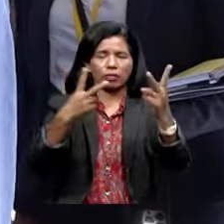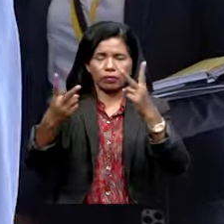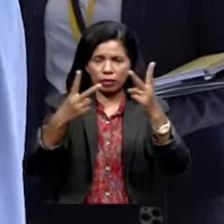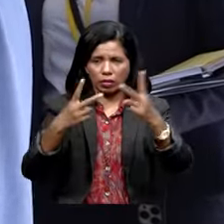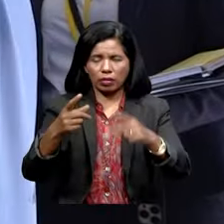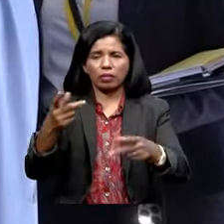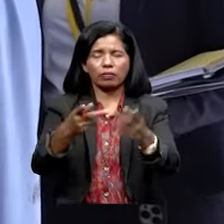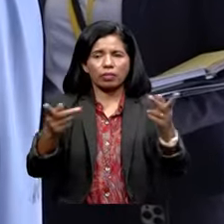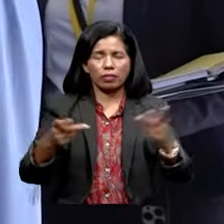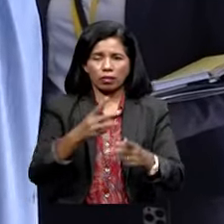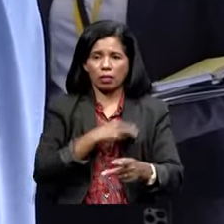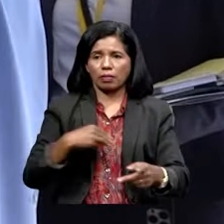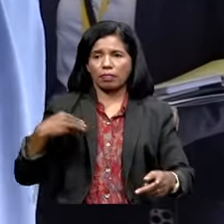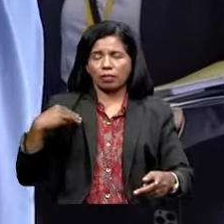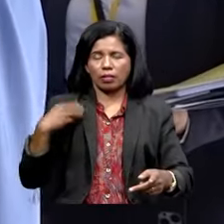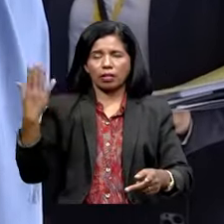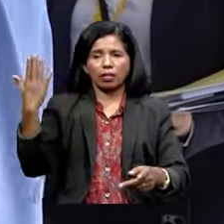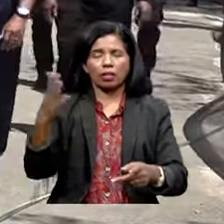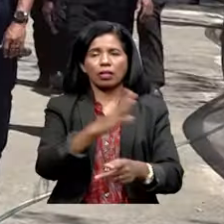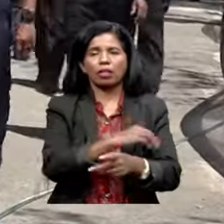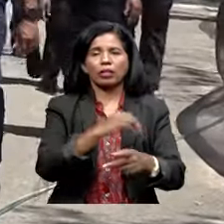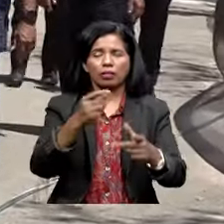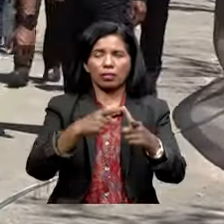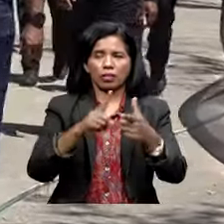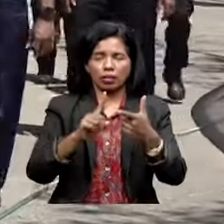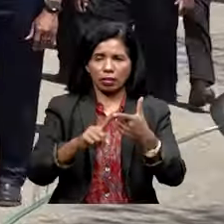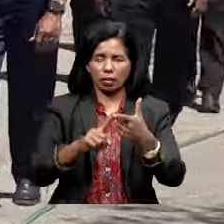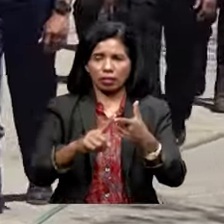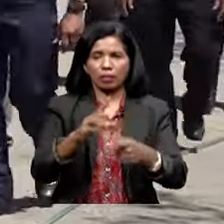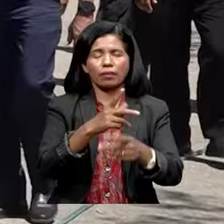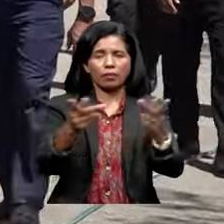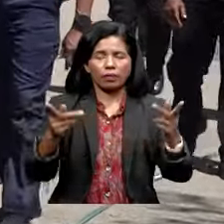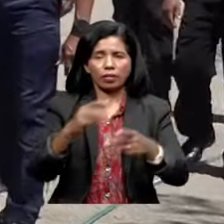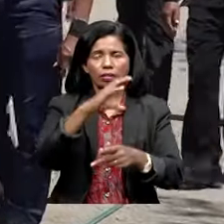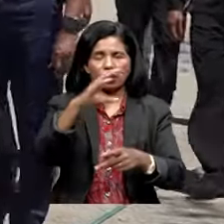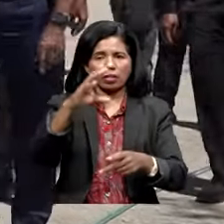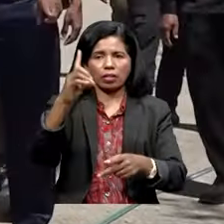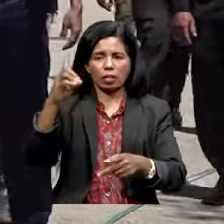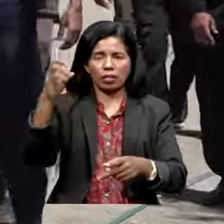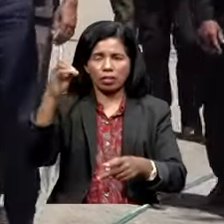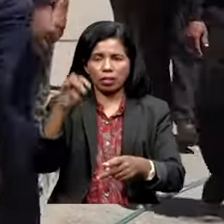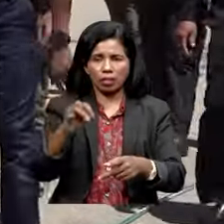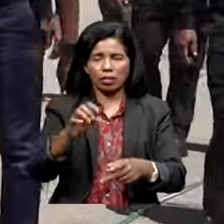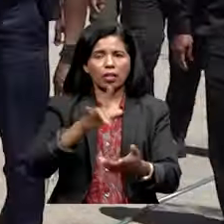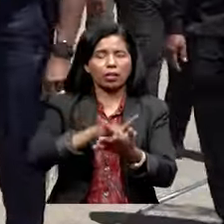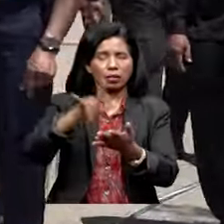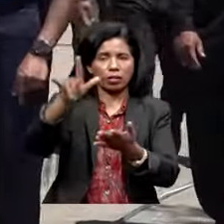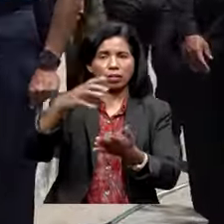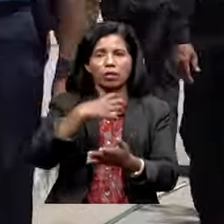Hanesa Fatin Madre Almanian e a Praia dos Coqueiros, Centro Convenções Dili, Aeroporto,